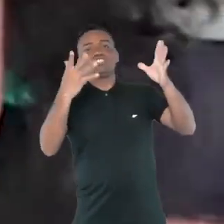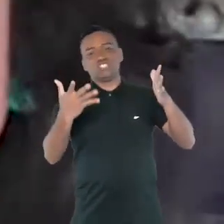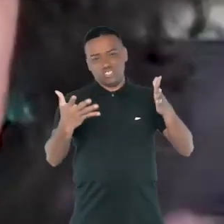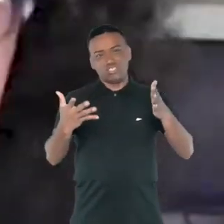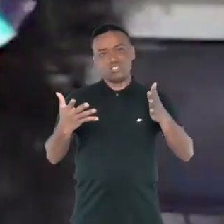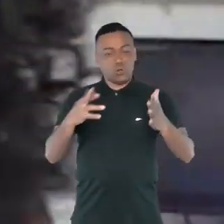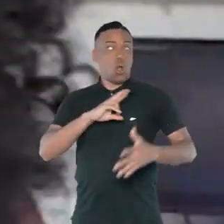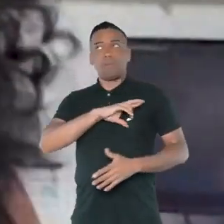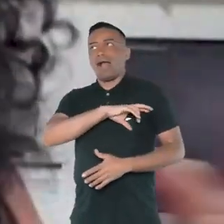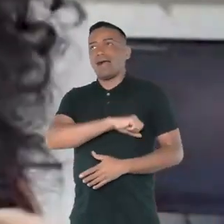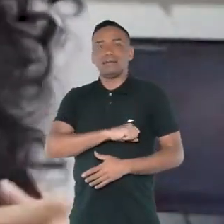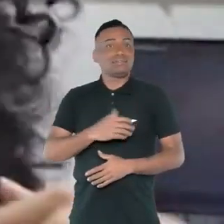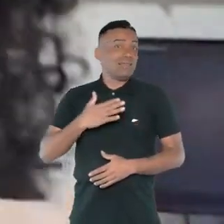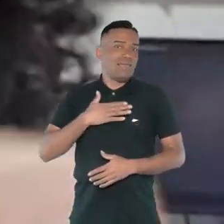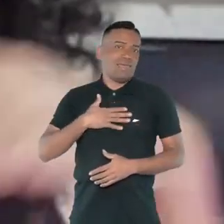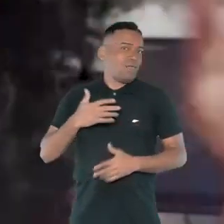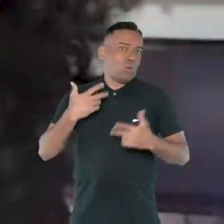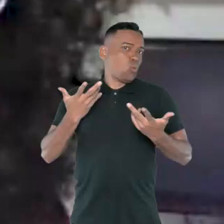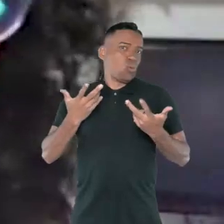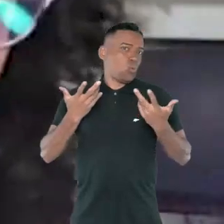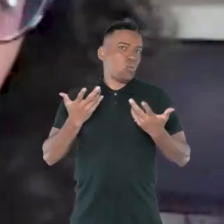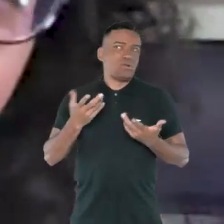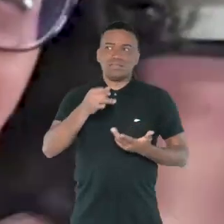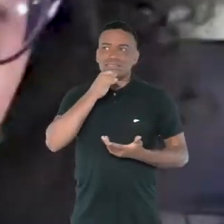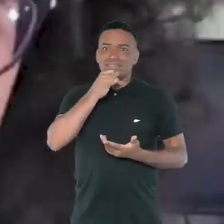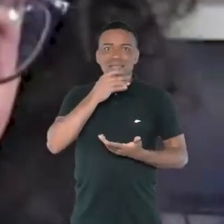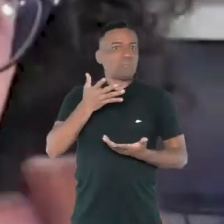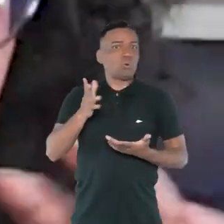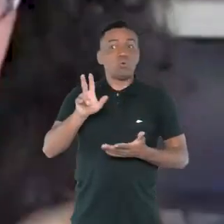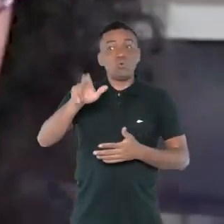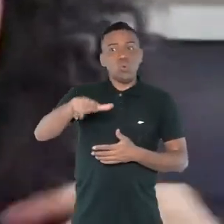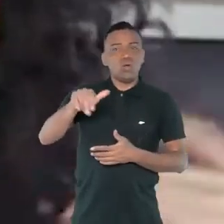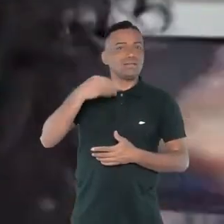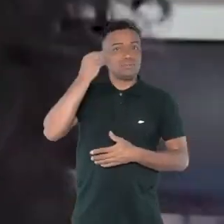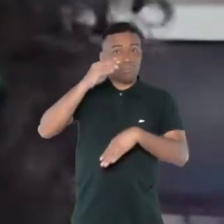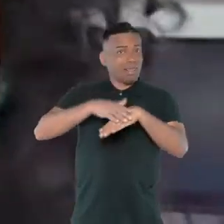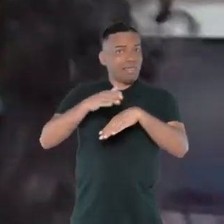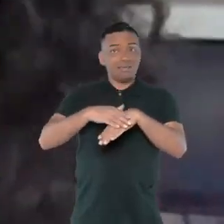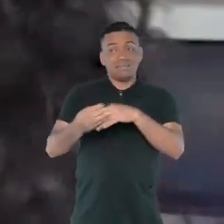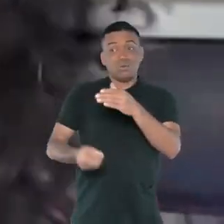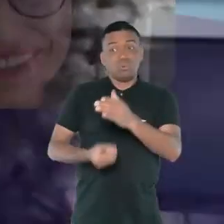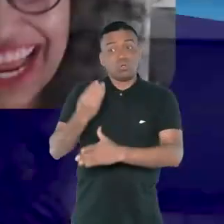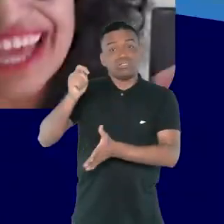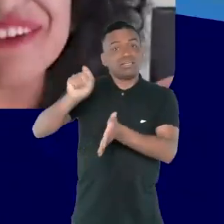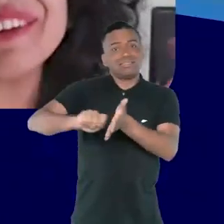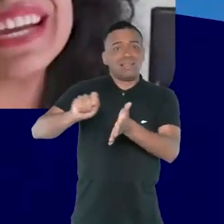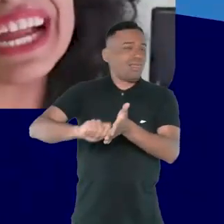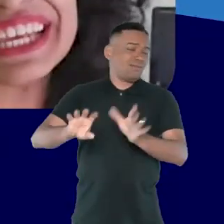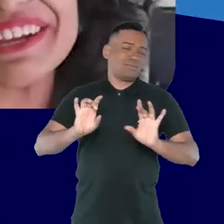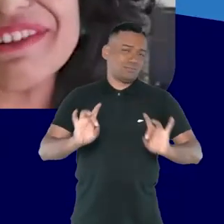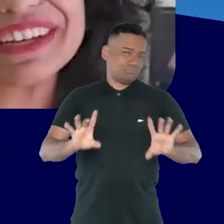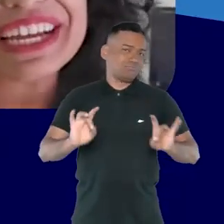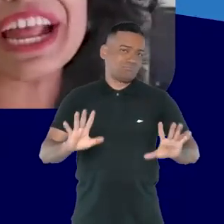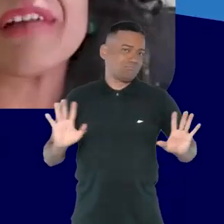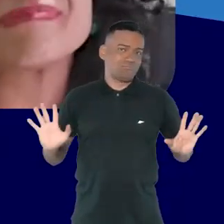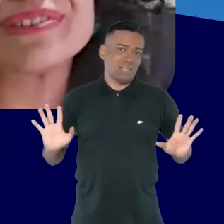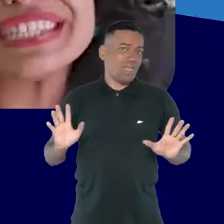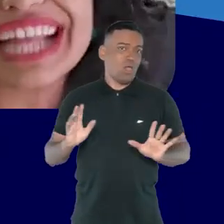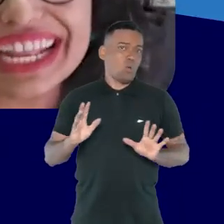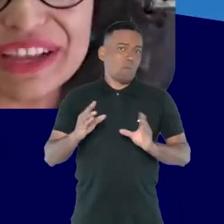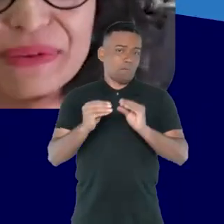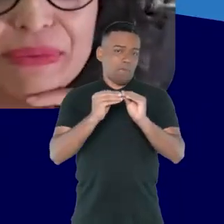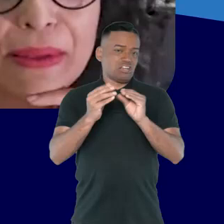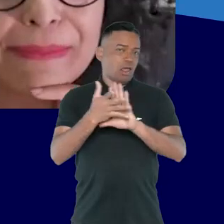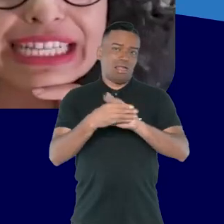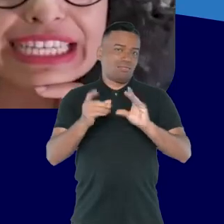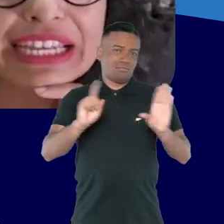beijo na boca, tinha romance, e eu nem tinha namoradinho, nem nada, assim. Era porque eu lia aquilo, né? Eu lia aquilo,